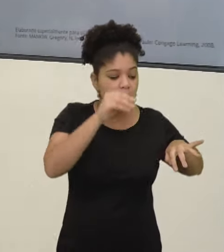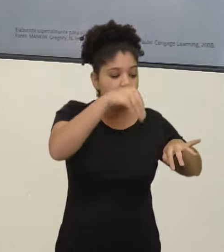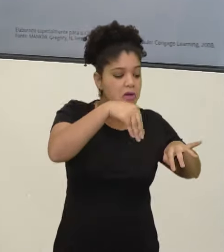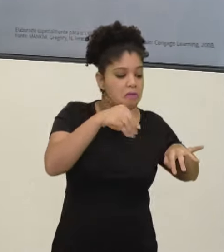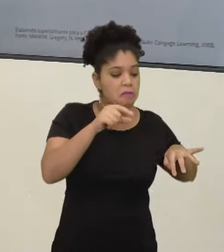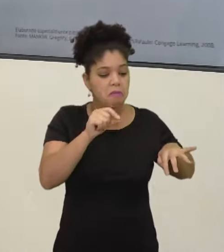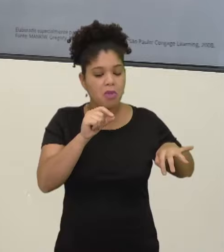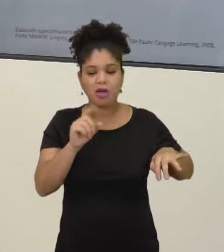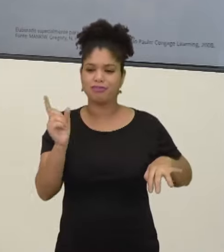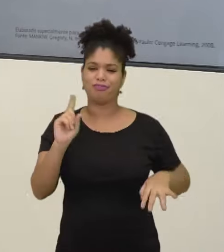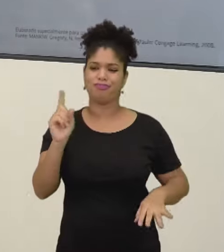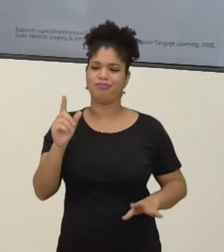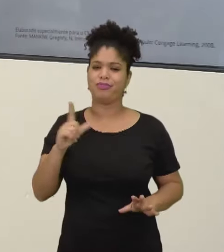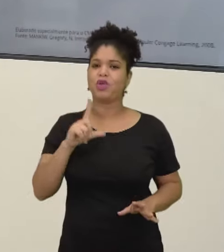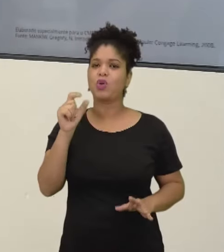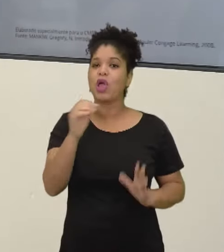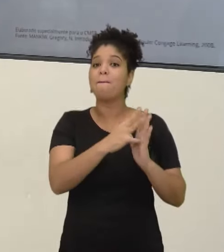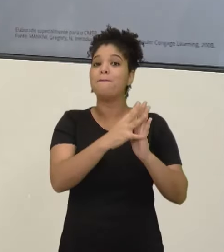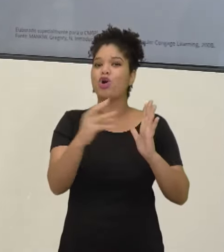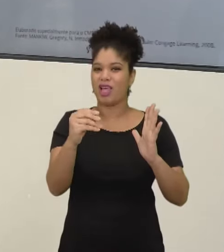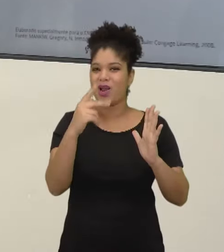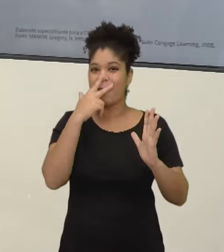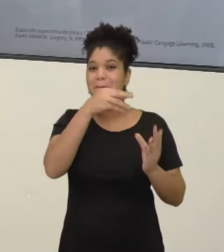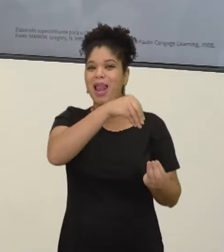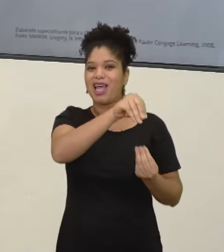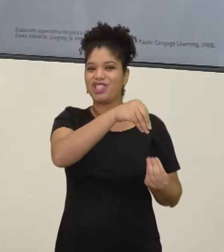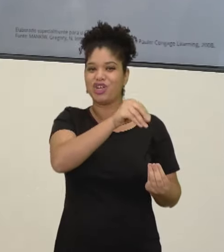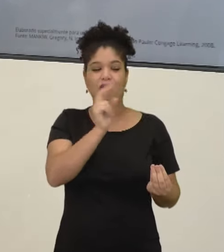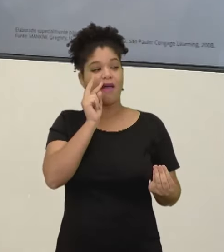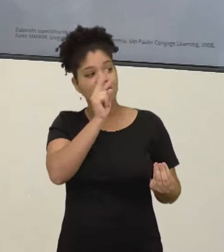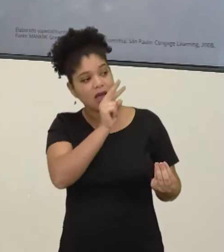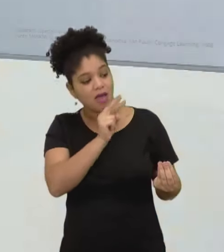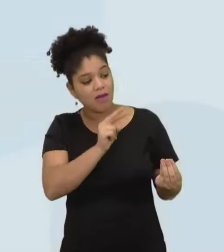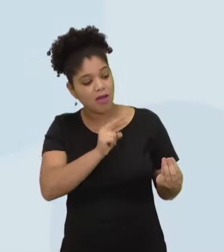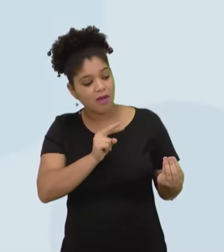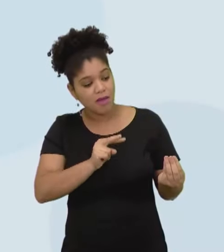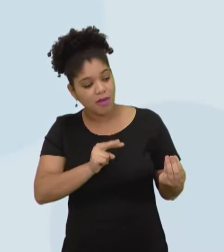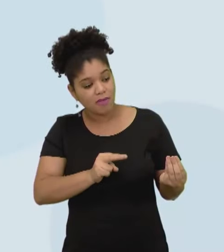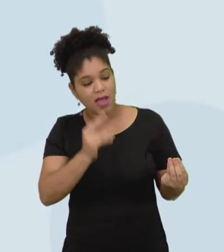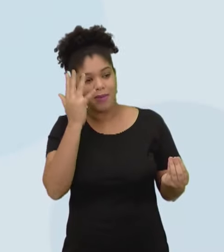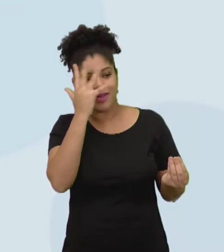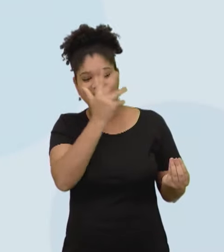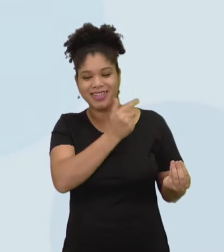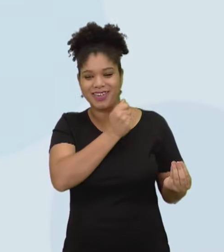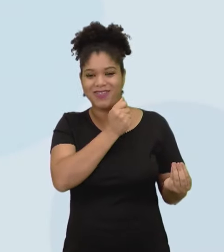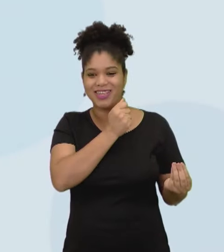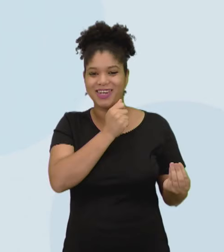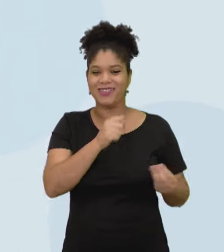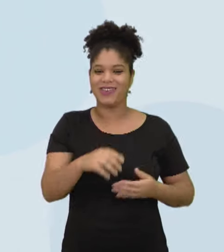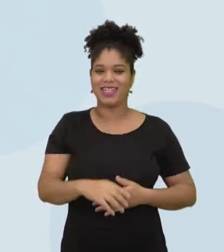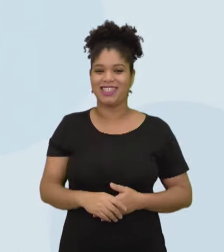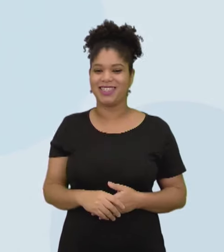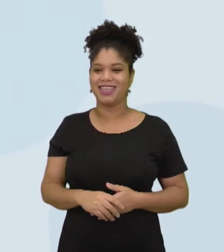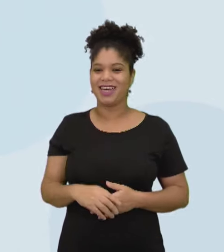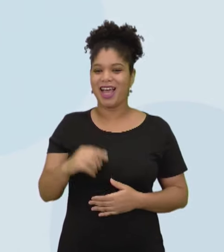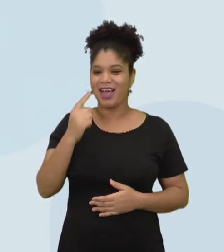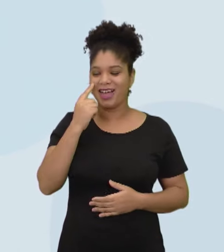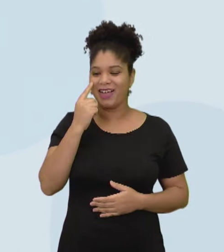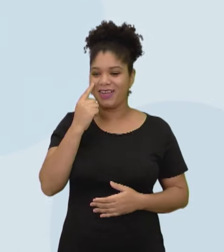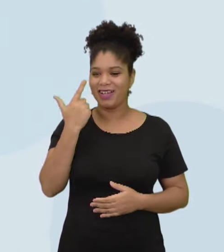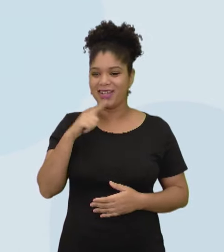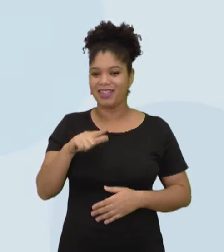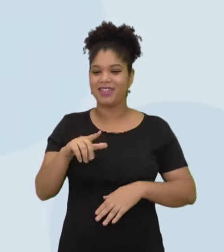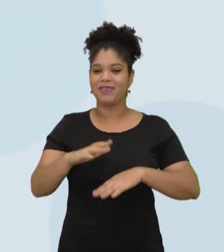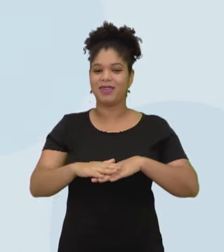partir do modelo. Assim como o economista também. Ele geralmente trabalha com modelos econômicos que são compostos de